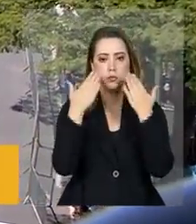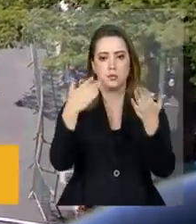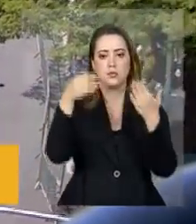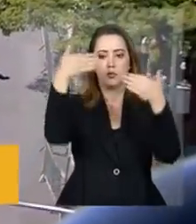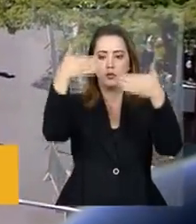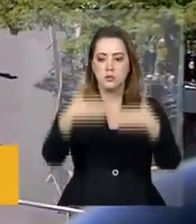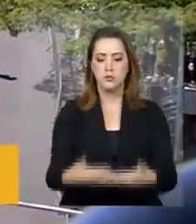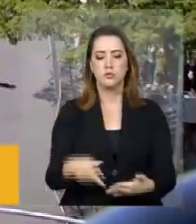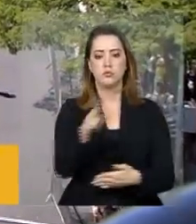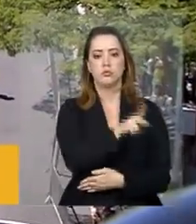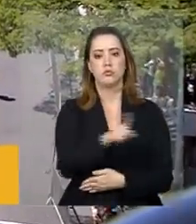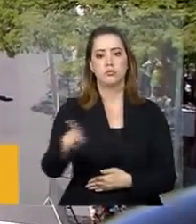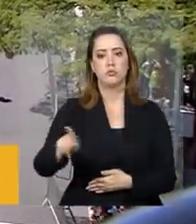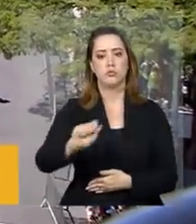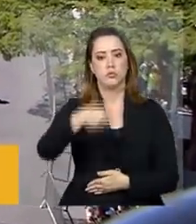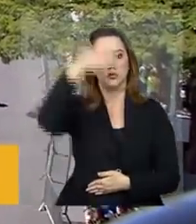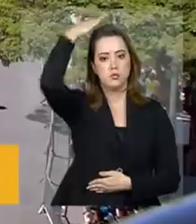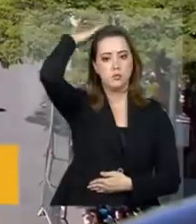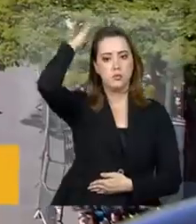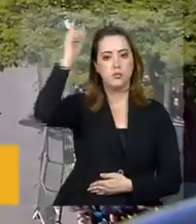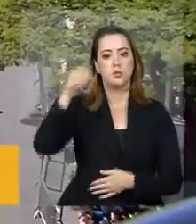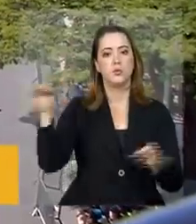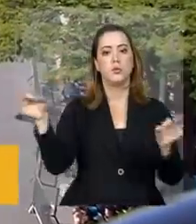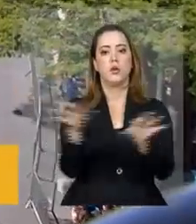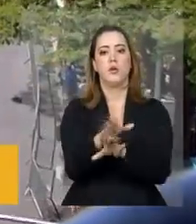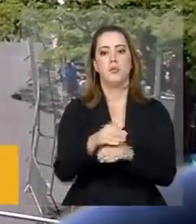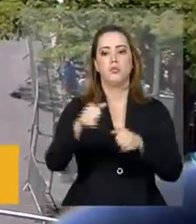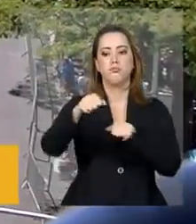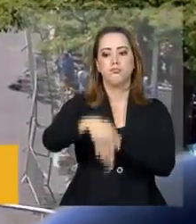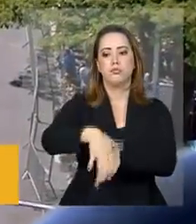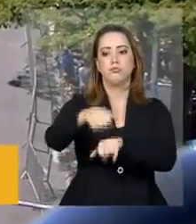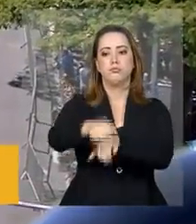senhor presidente da República por término de desfile.